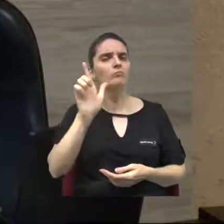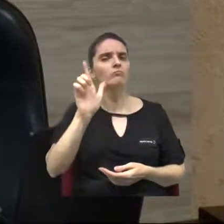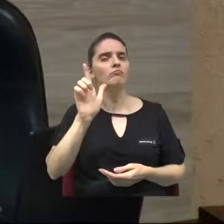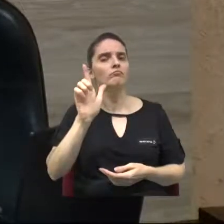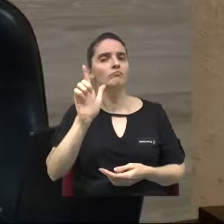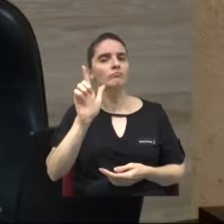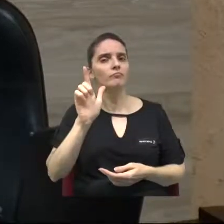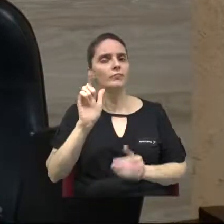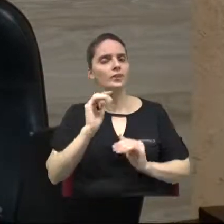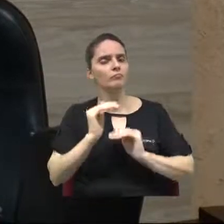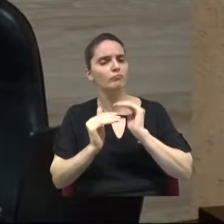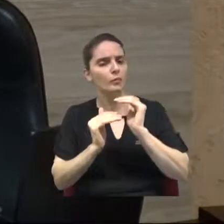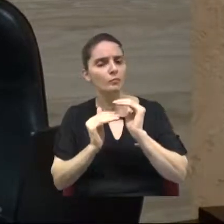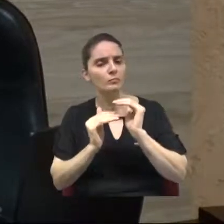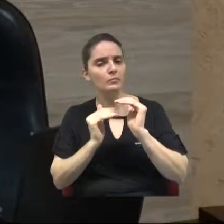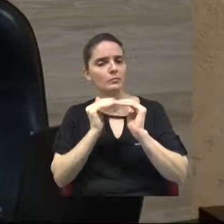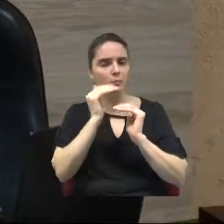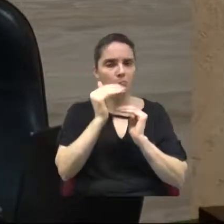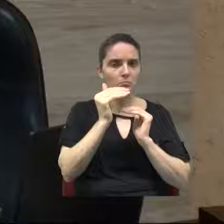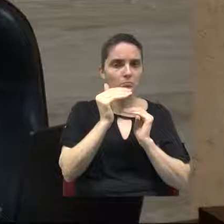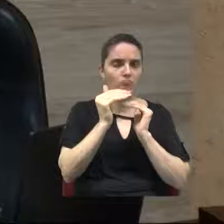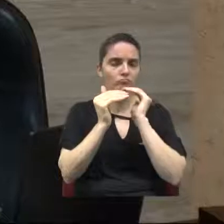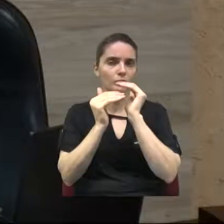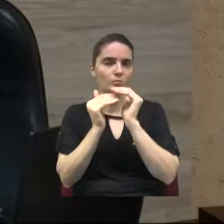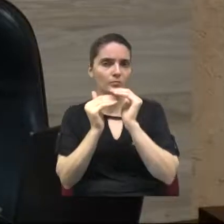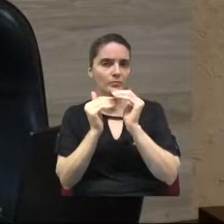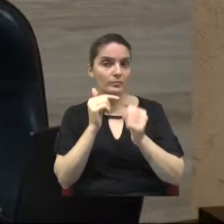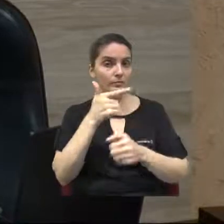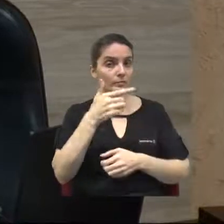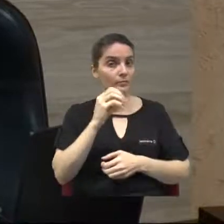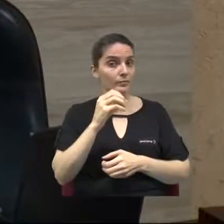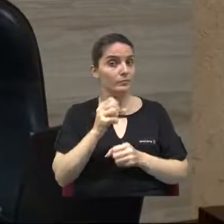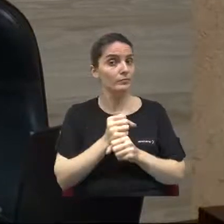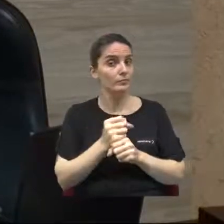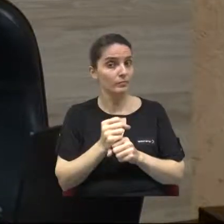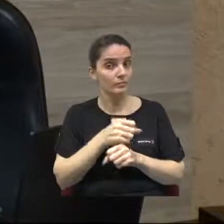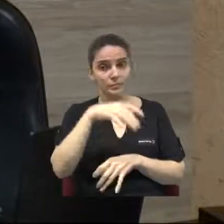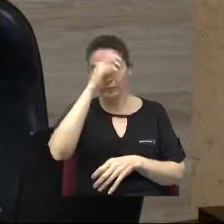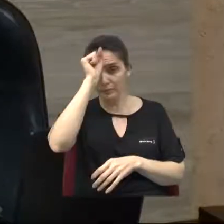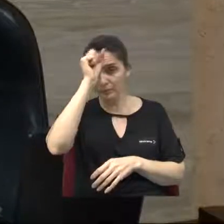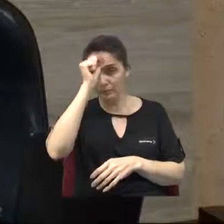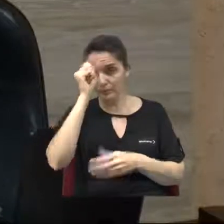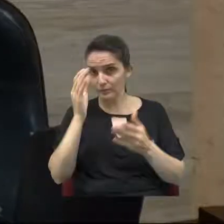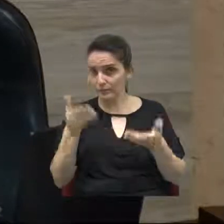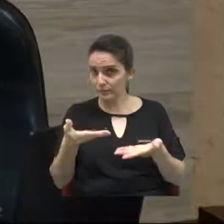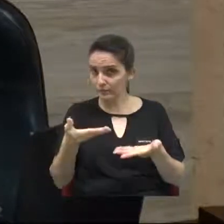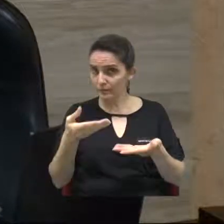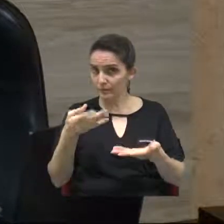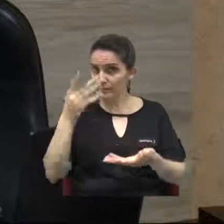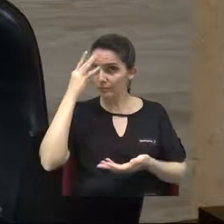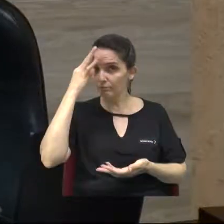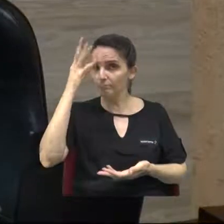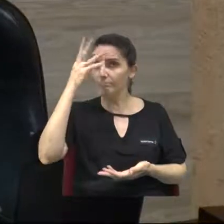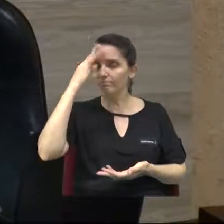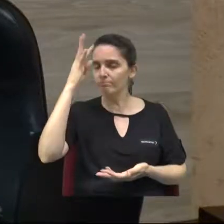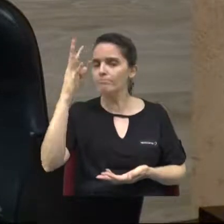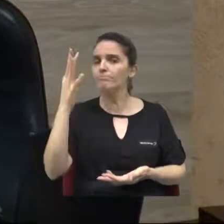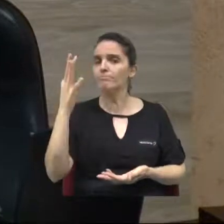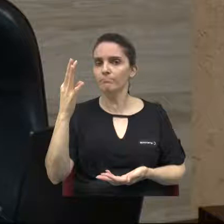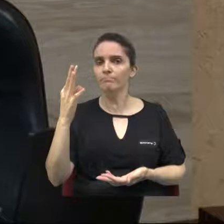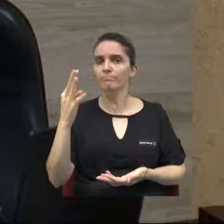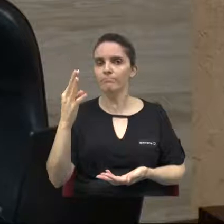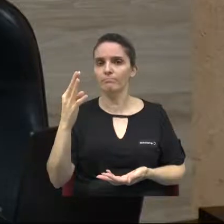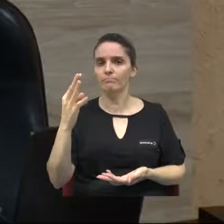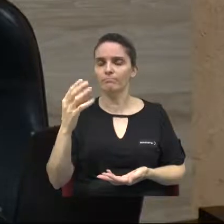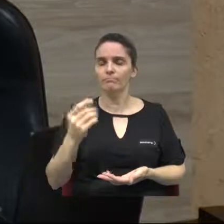poucos, trilhando nesse caminho. 20 anos de aprendizado, o senhor imagina o quanto é necessário, e